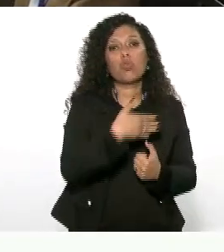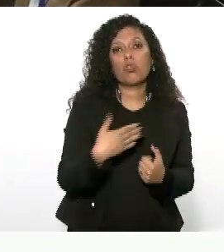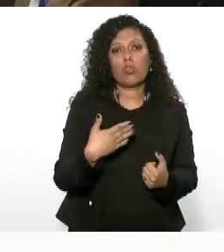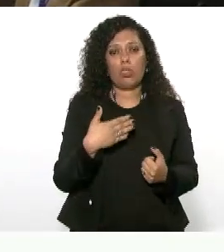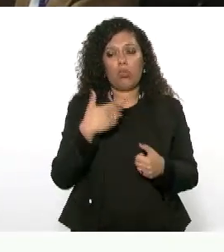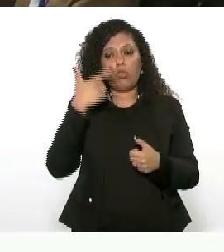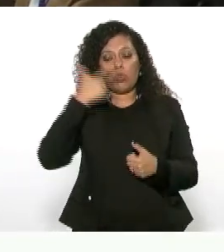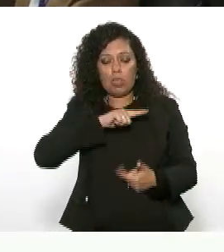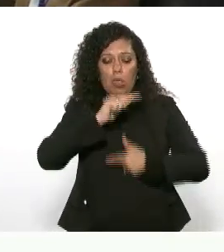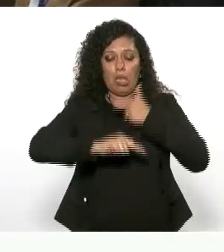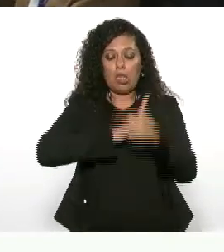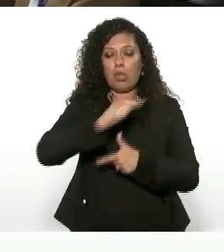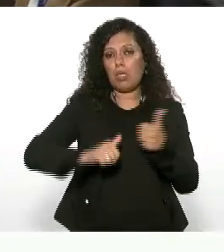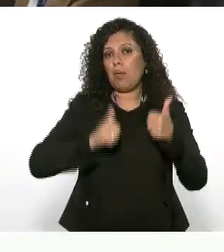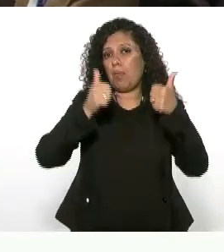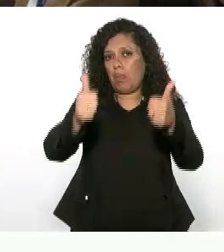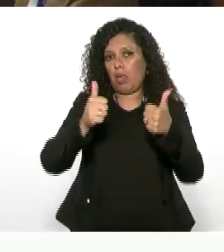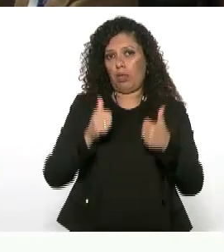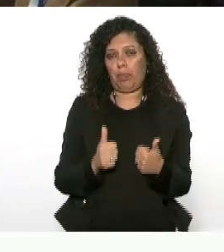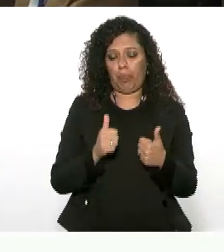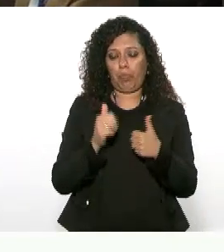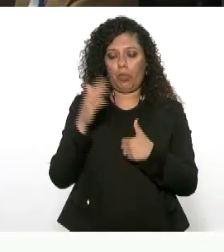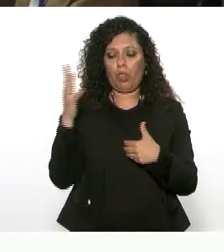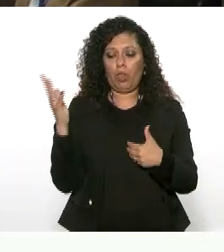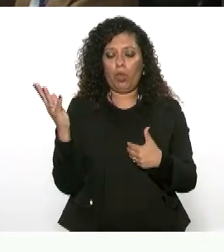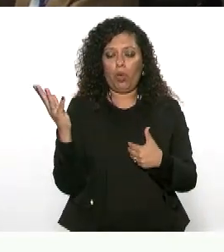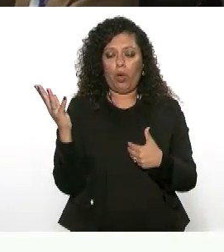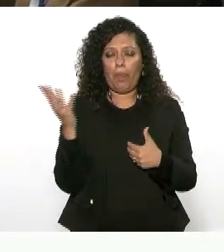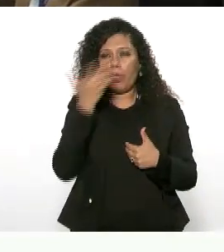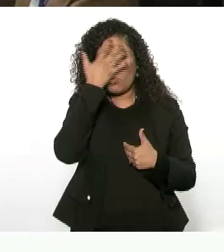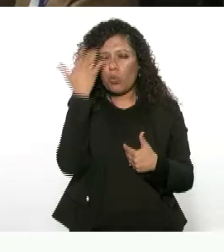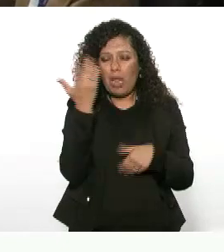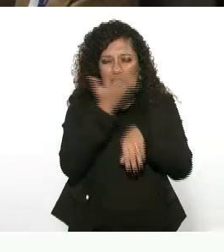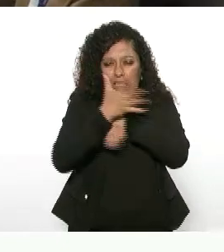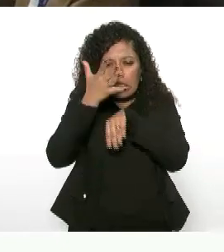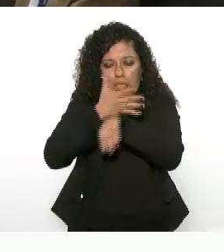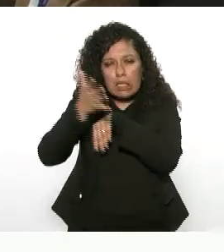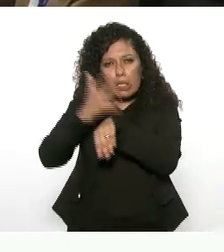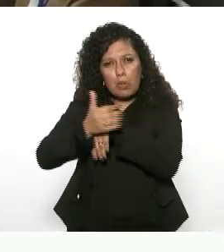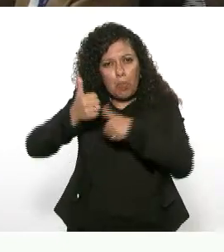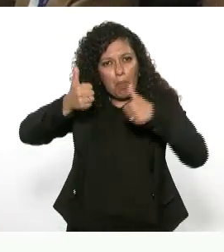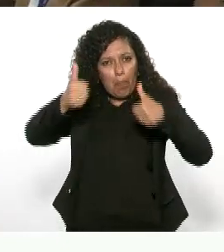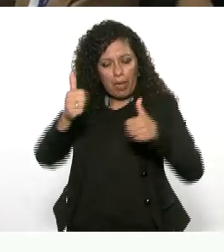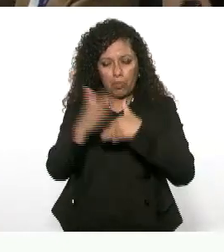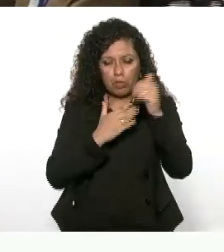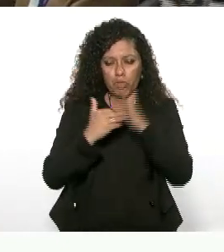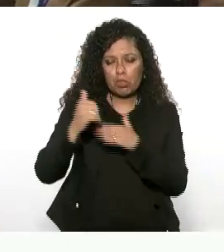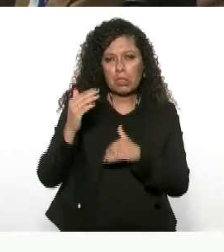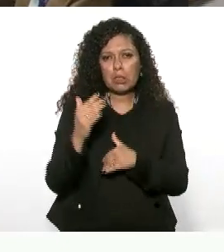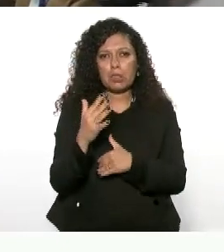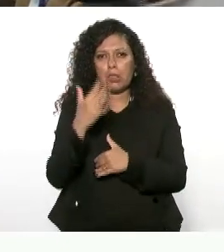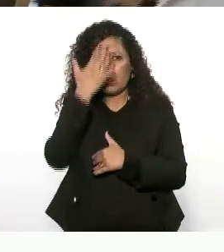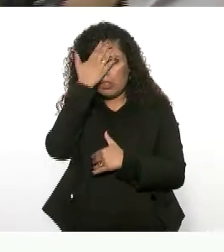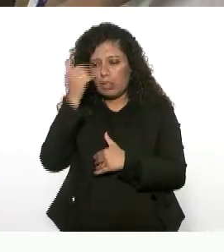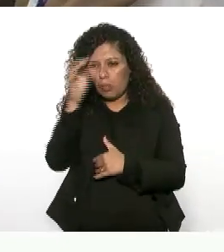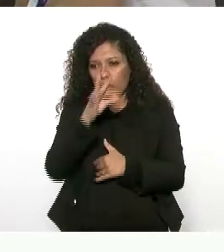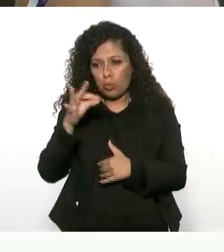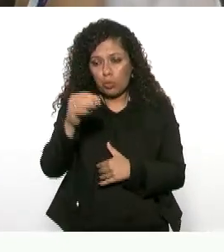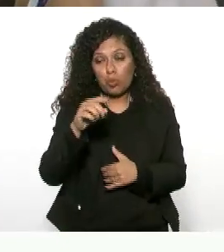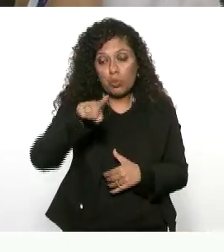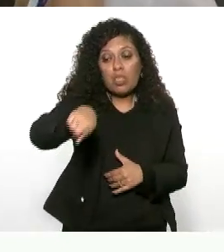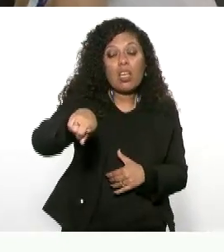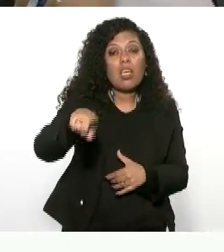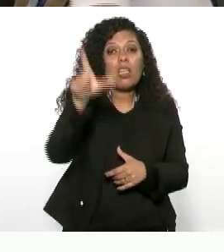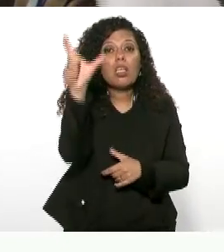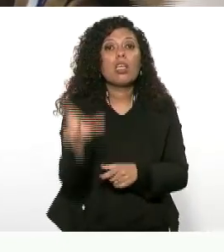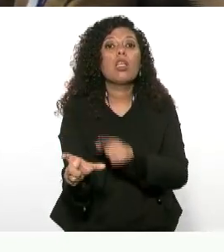da melhor maneira possível. Um profissional bem treinado, um profissional capacitado, vai ser o profissional que vai fazer uma